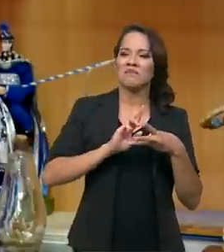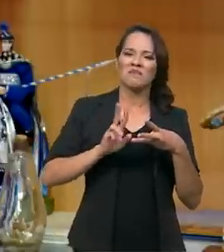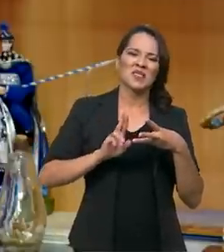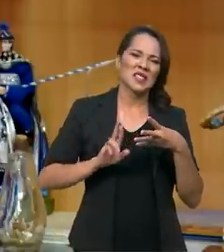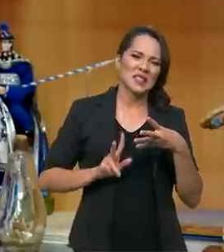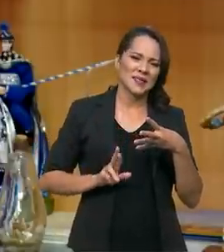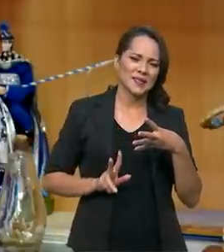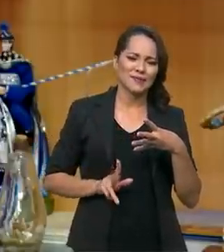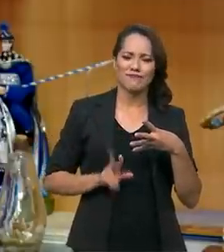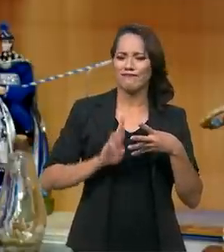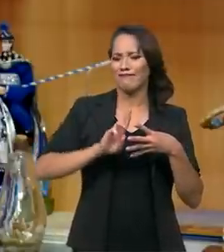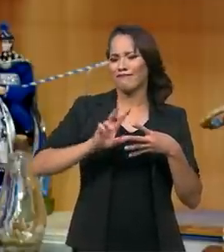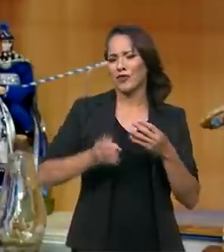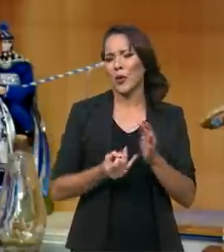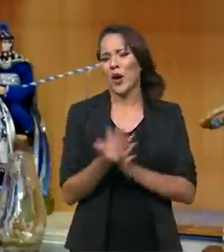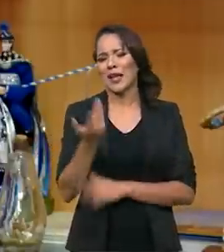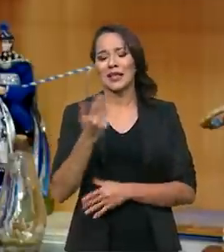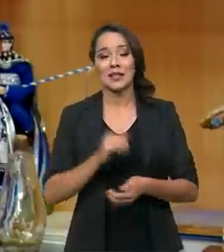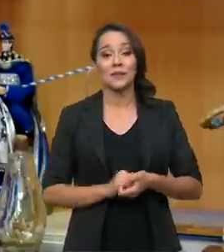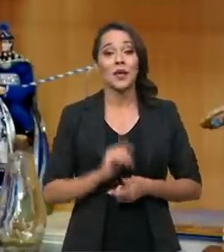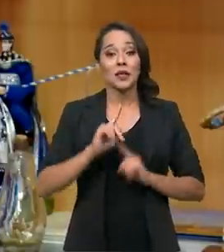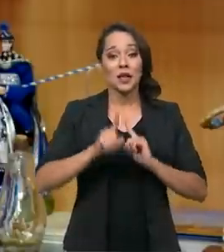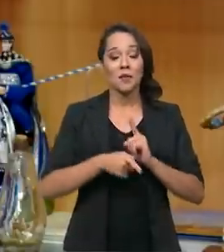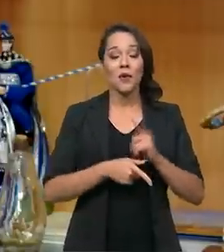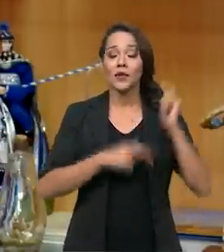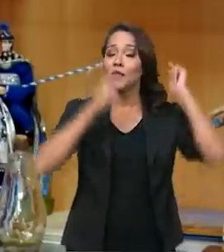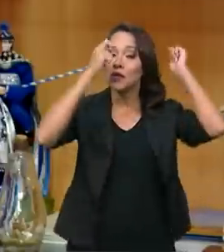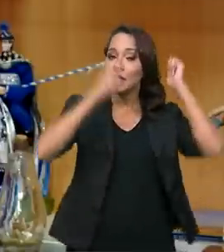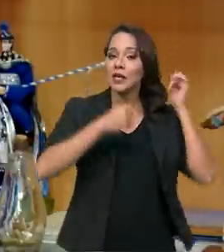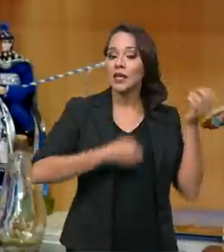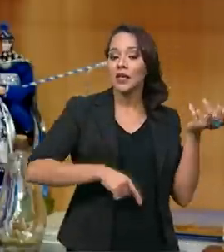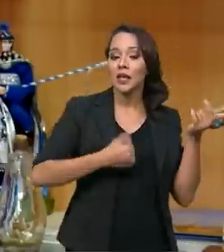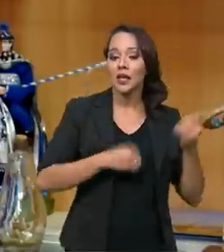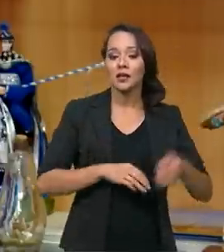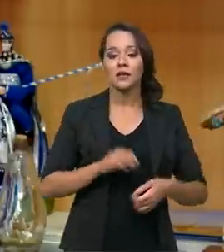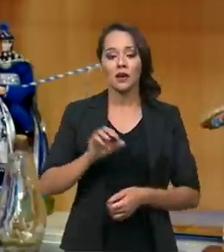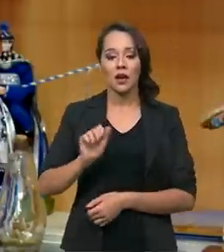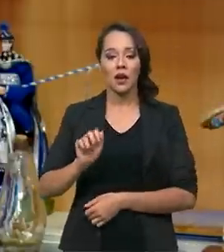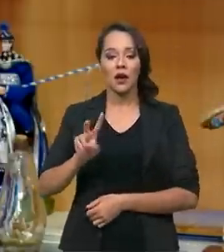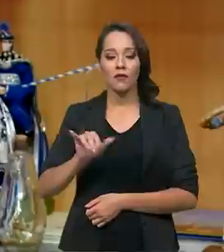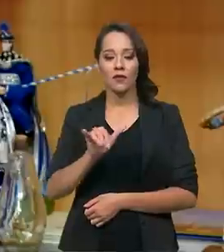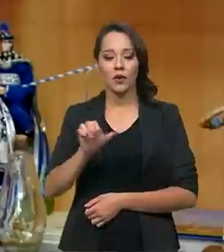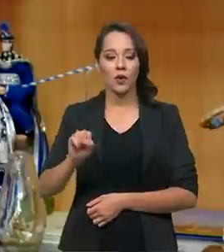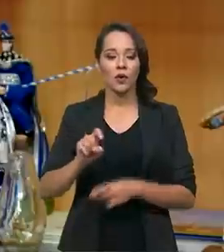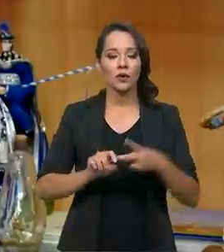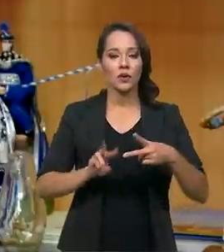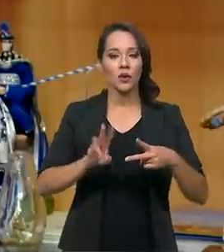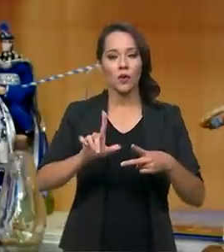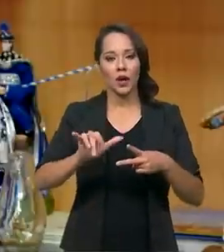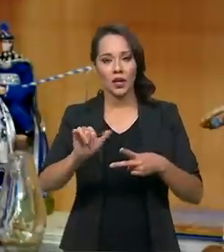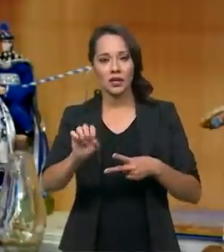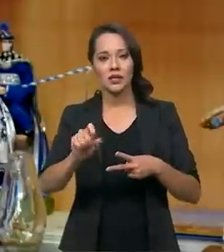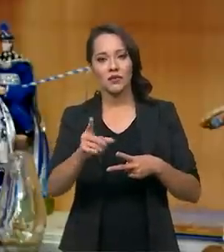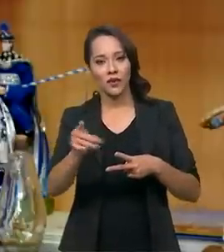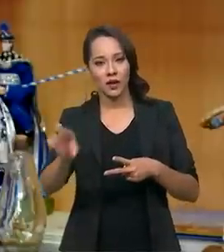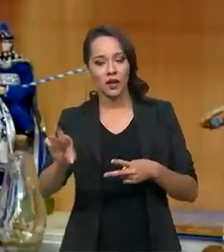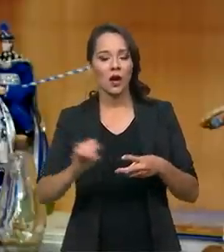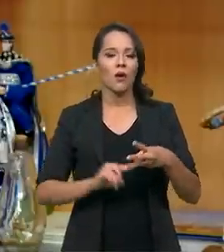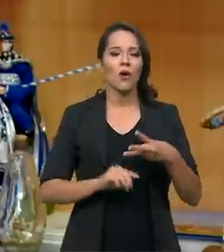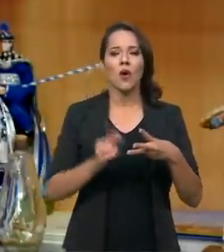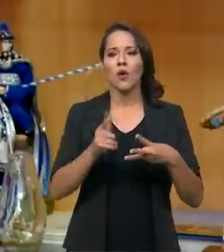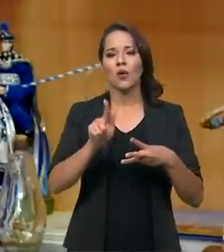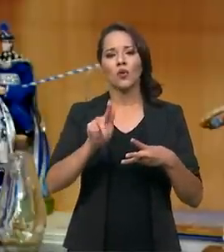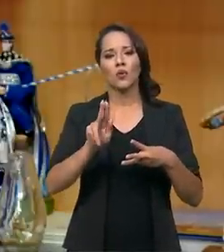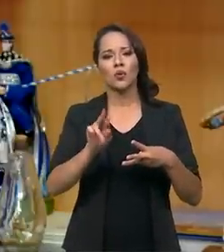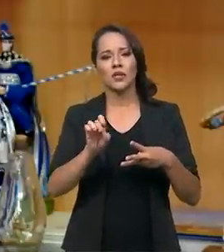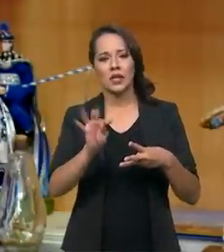Limão Com Mel Baby Som e depois veio sertanejo universitário com aviões com Wesley Safadão com os artistas